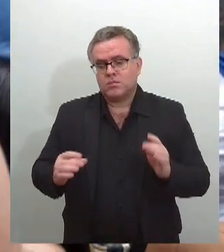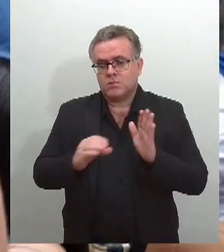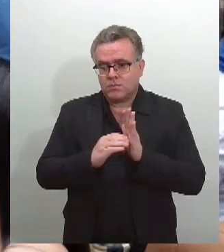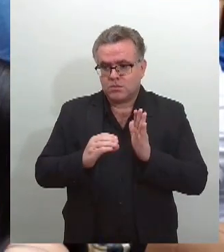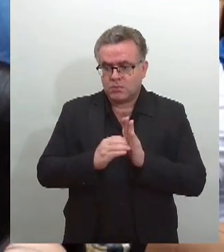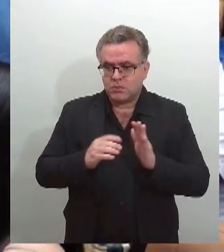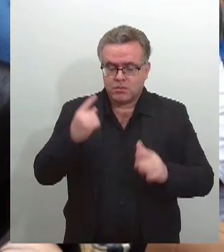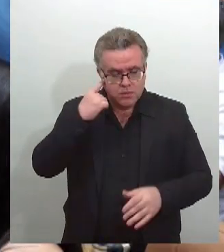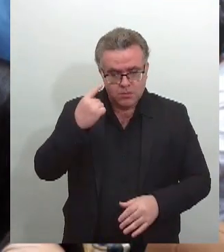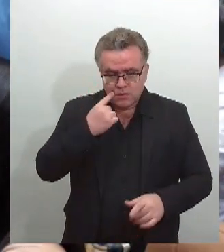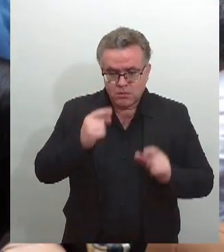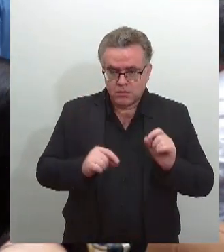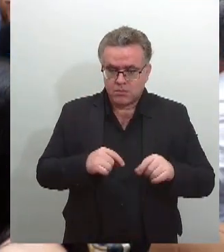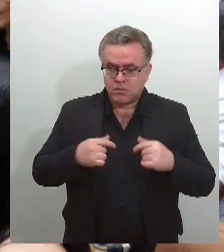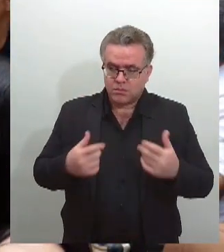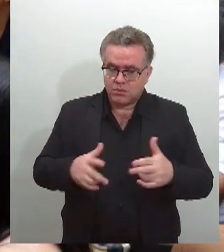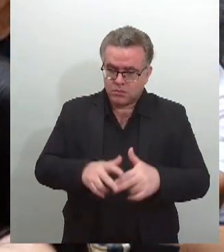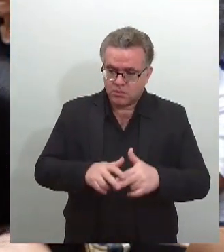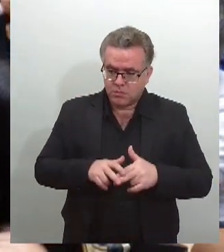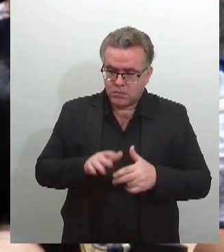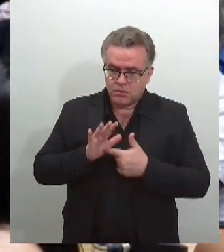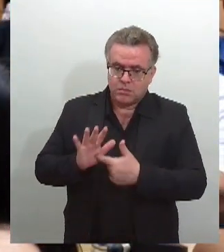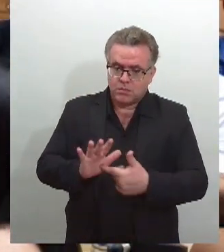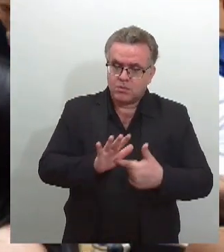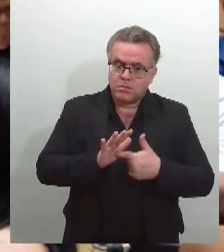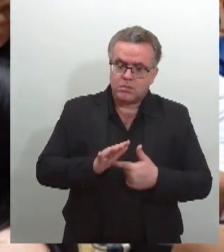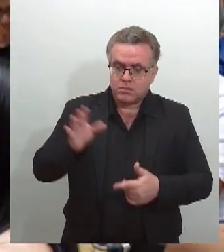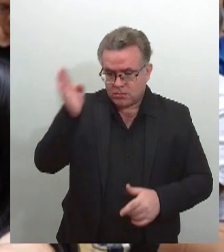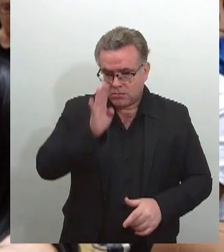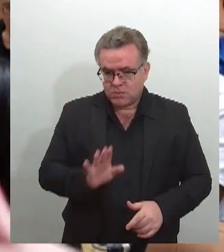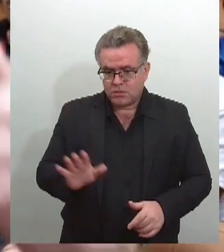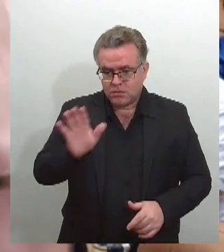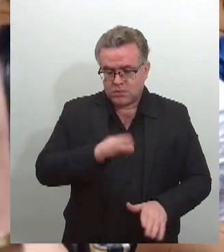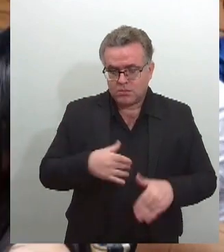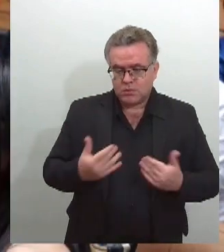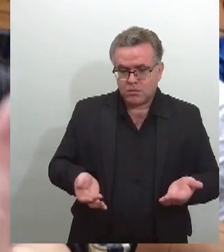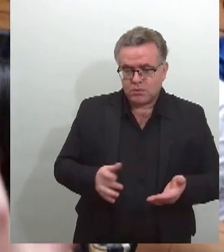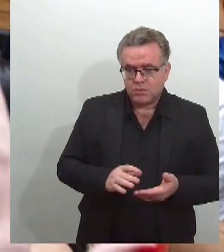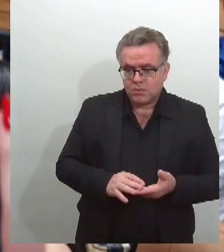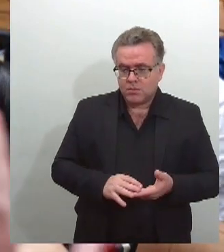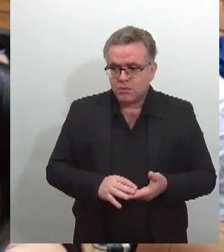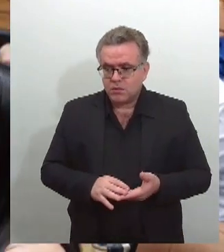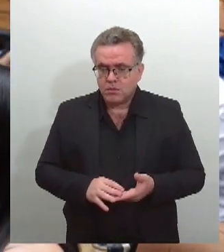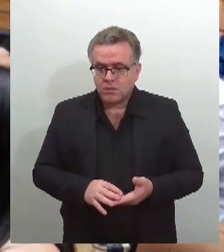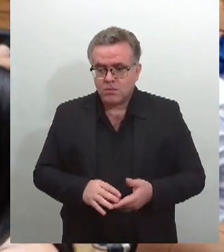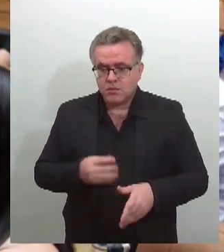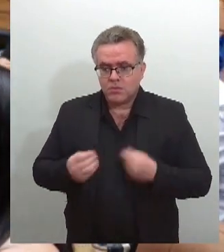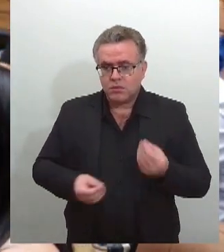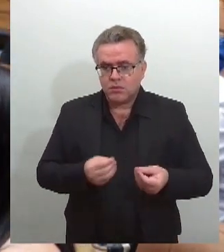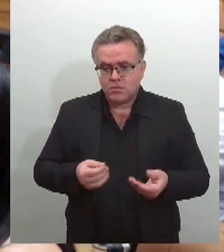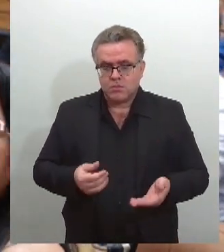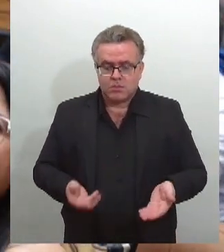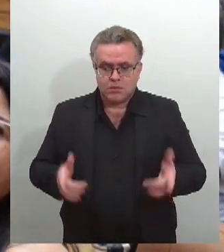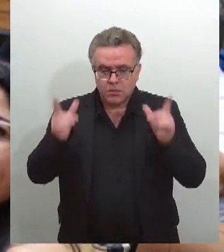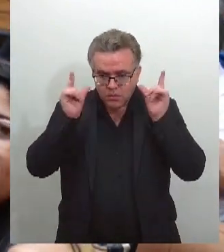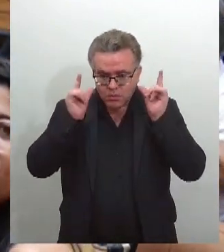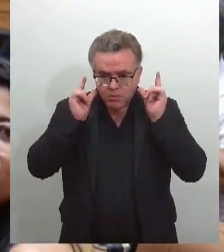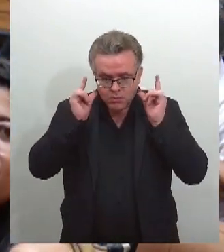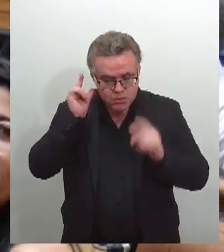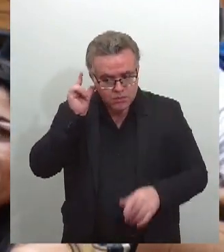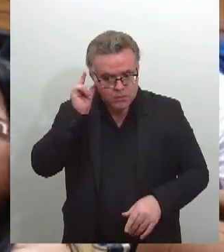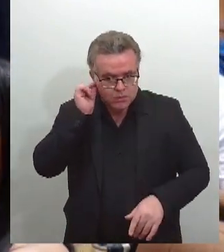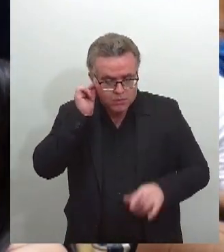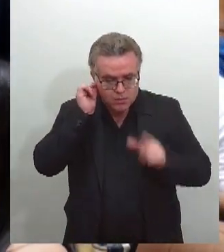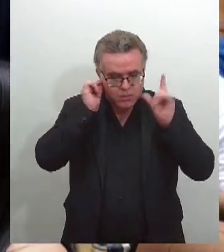10 milhões, né, de surdos no Brasil. Se você colocar, né, que perde a audição bilateral, unilateral,